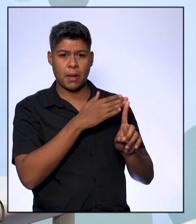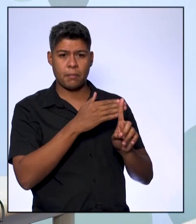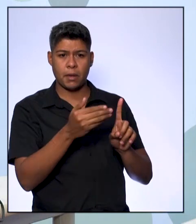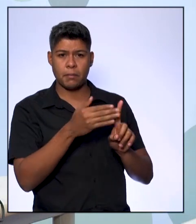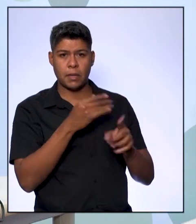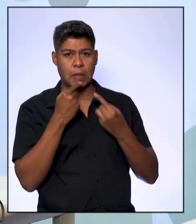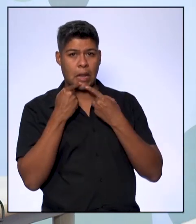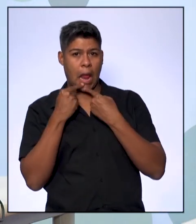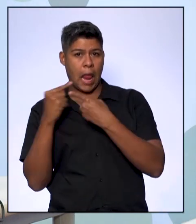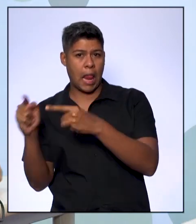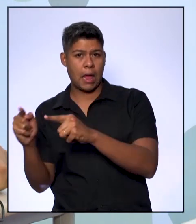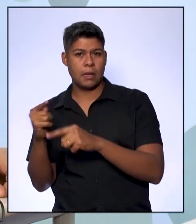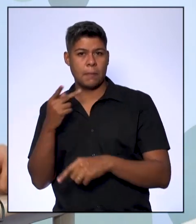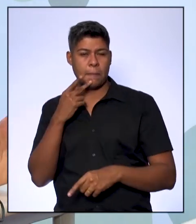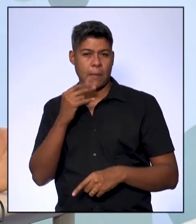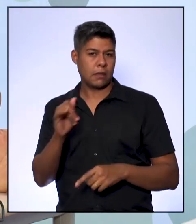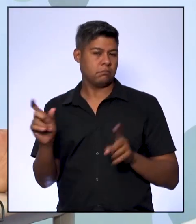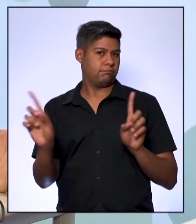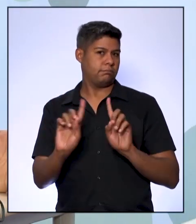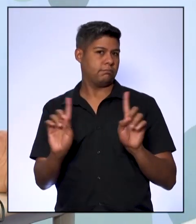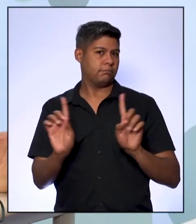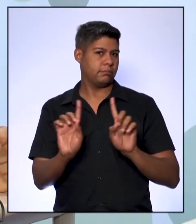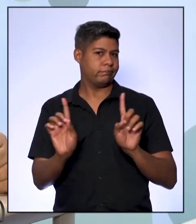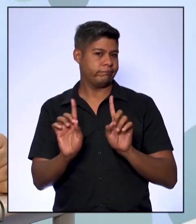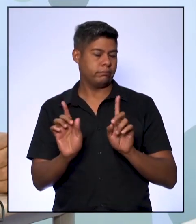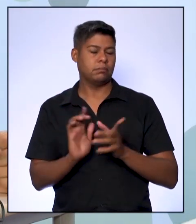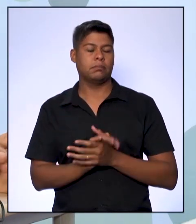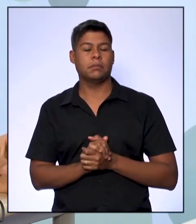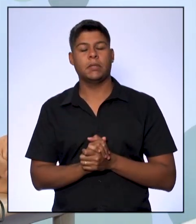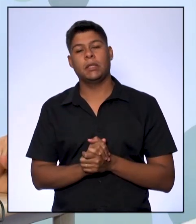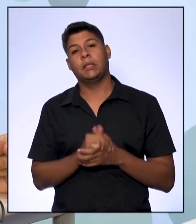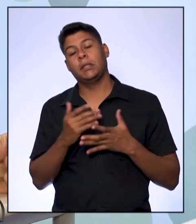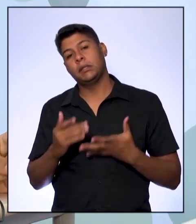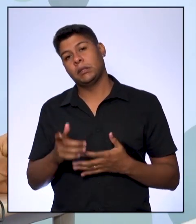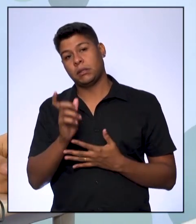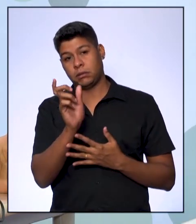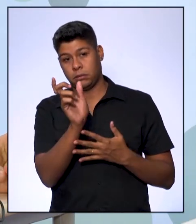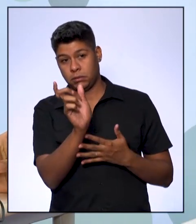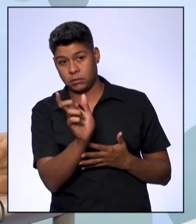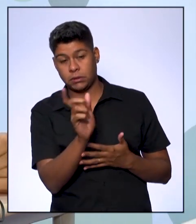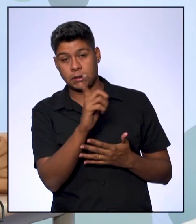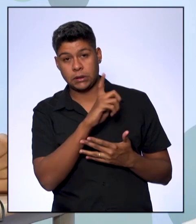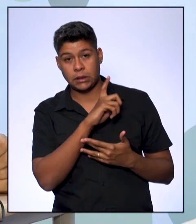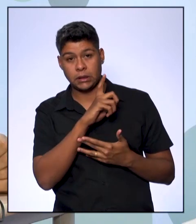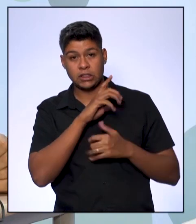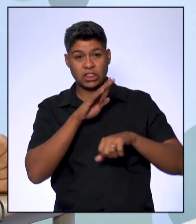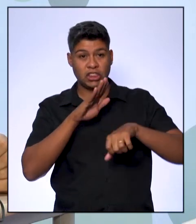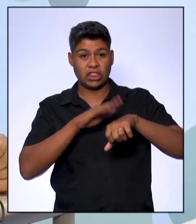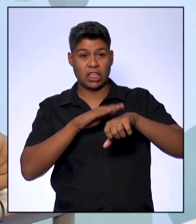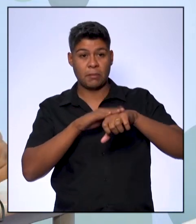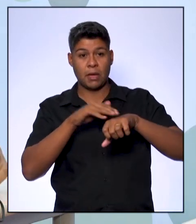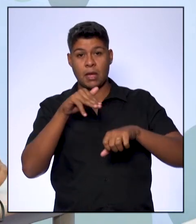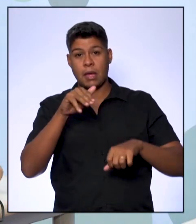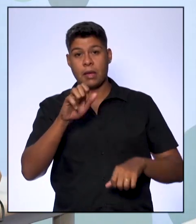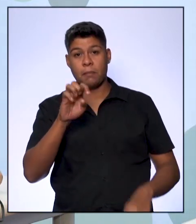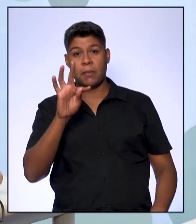não usou e o pai em com o a manteiga nesta expressão nós temos aqui uma metonímia